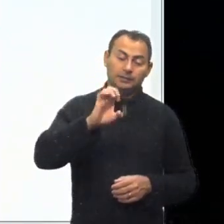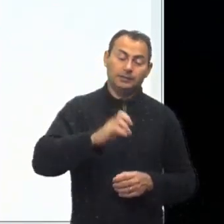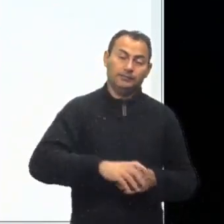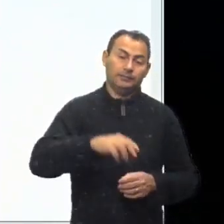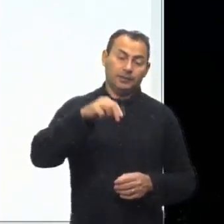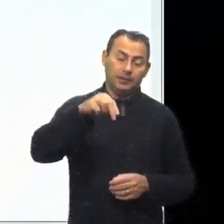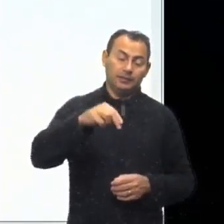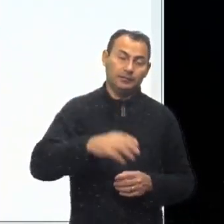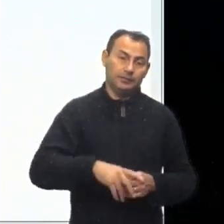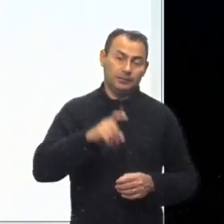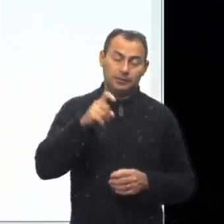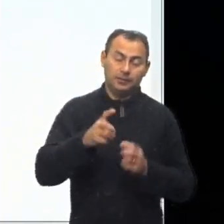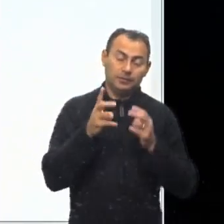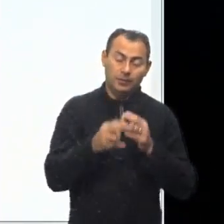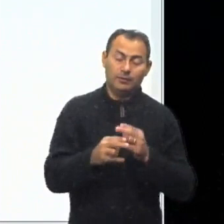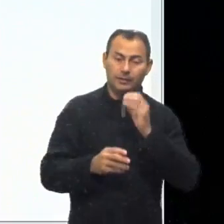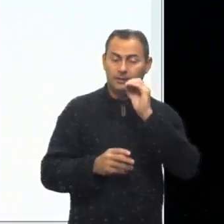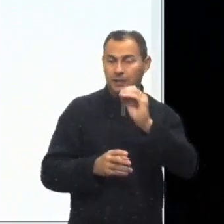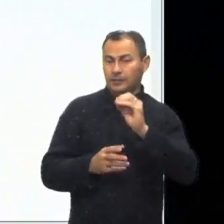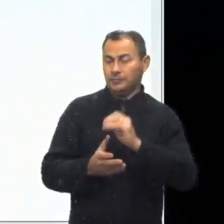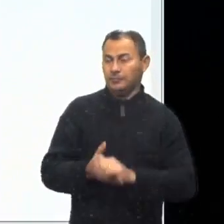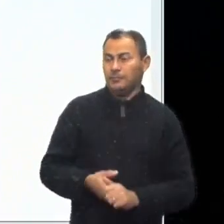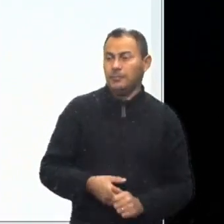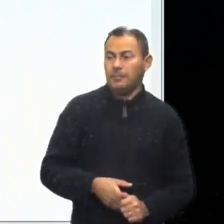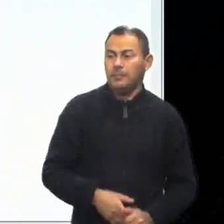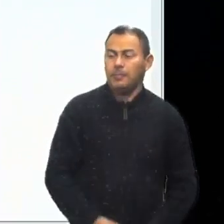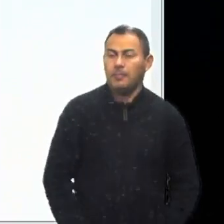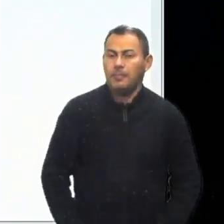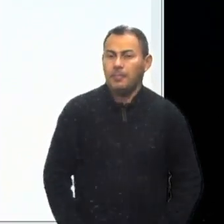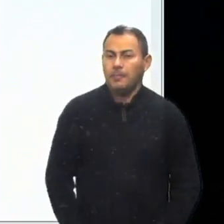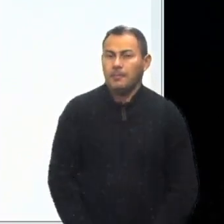n seja igual a 0.